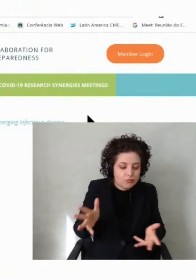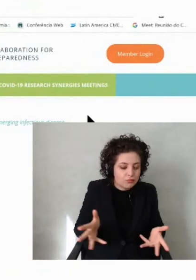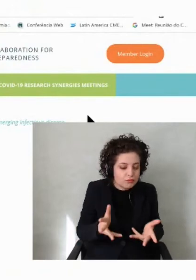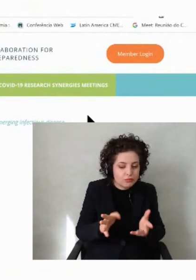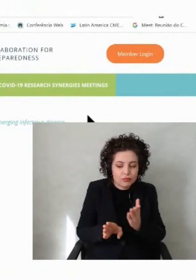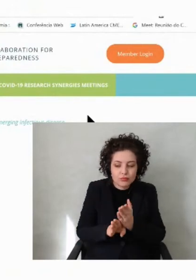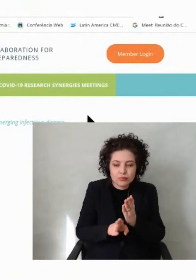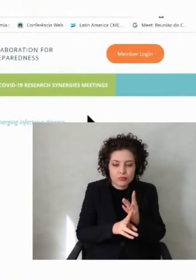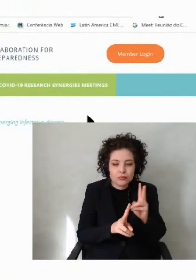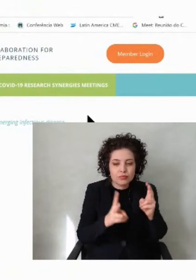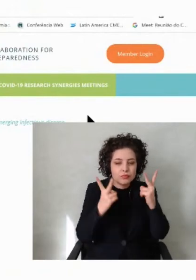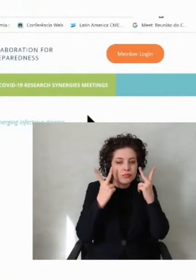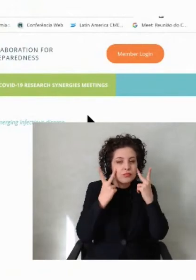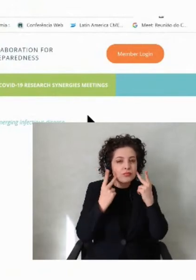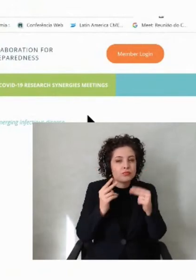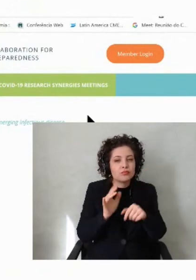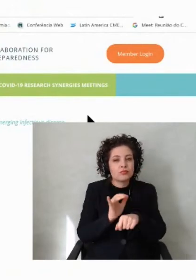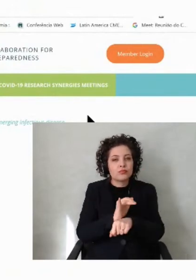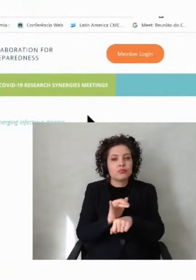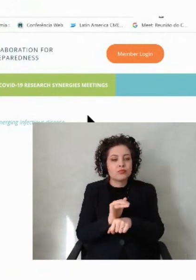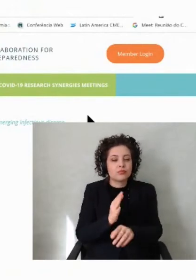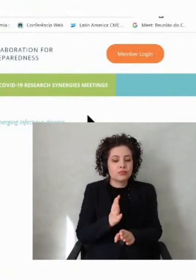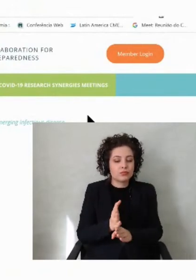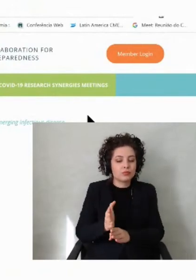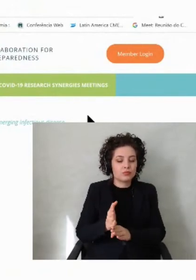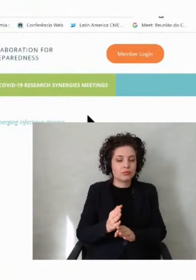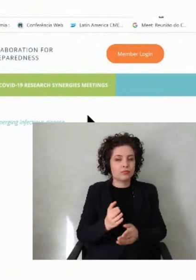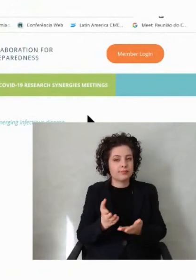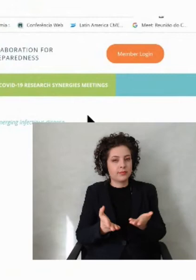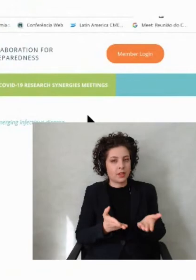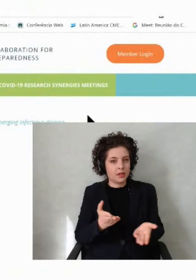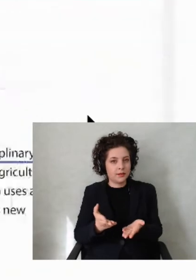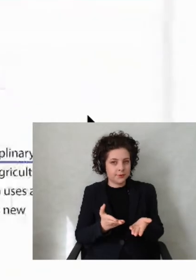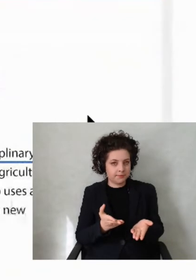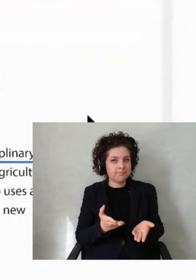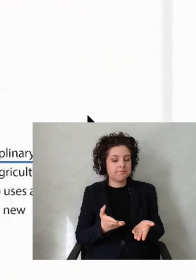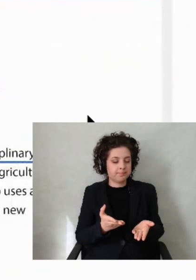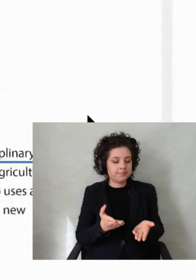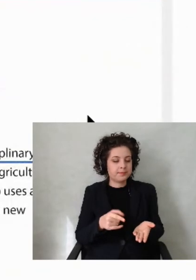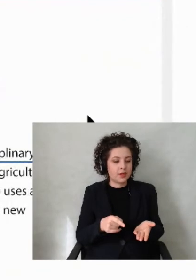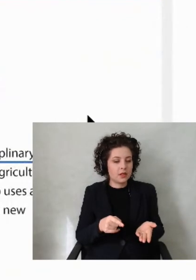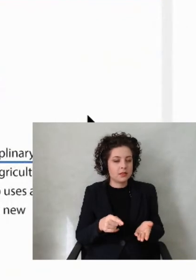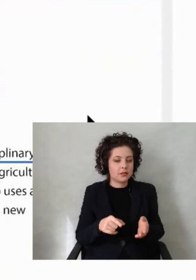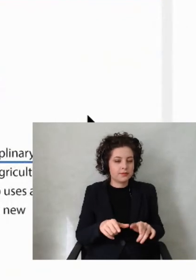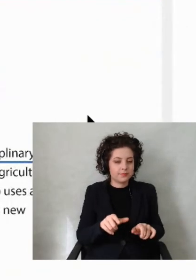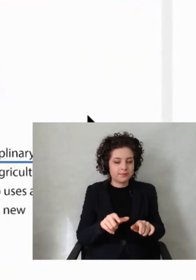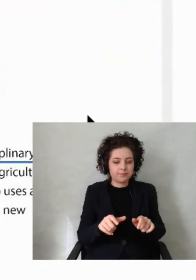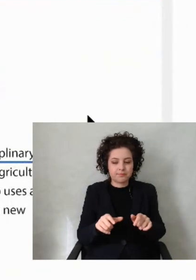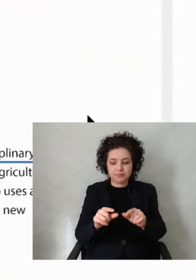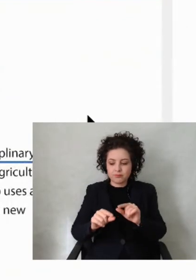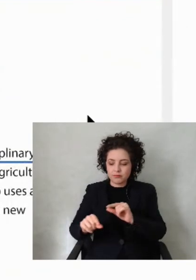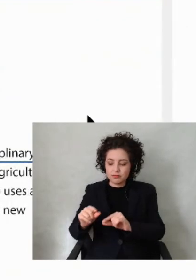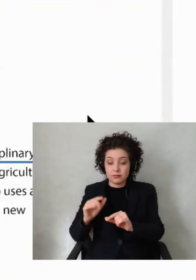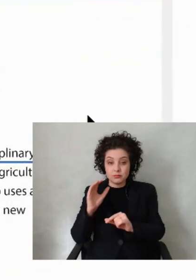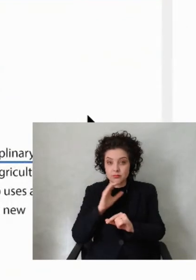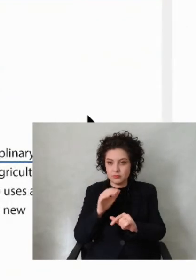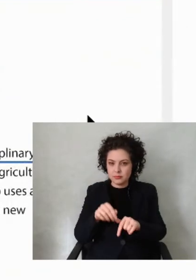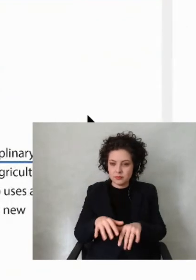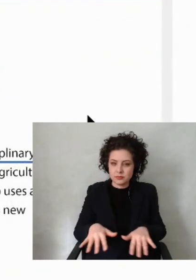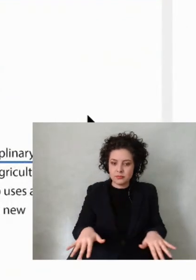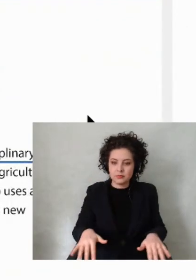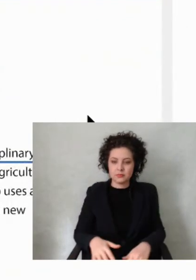natural, estratégias diagnósticas e terapêuticas para esses patógenos emergentes. Então,